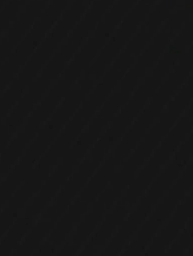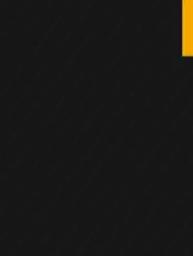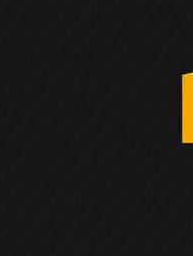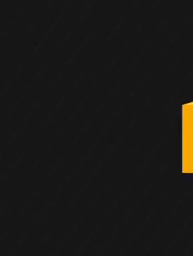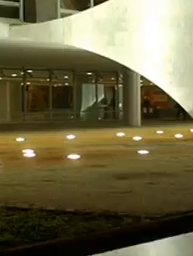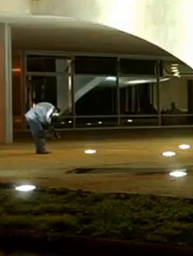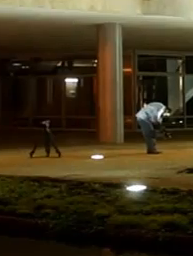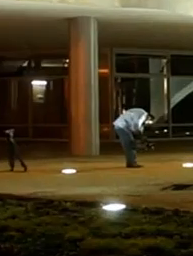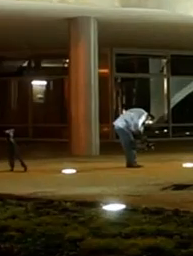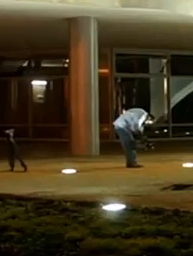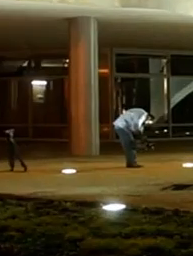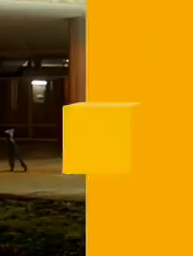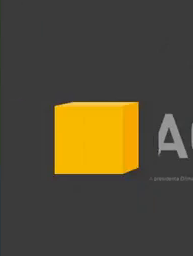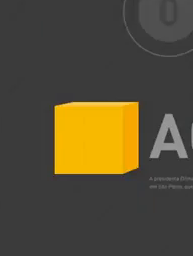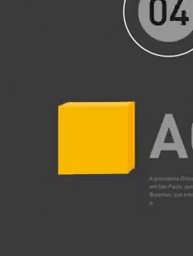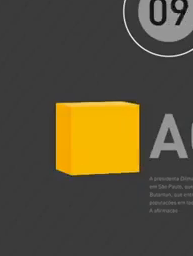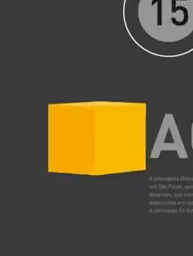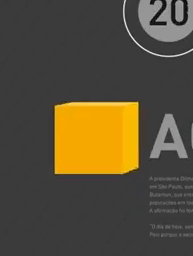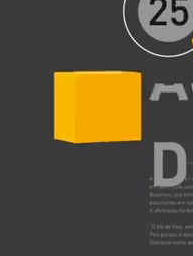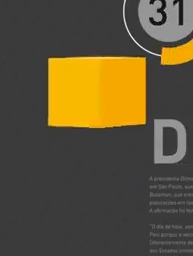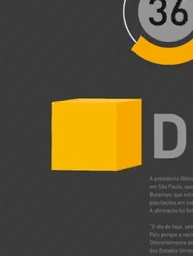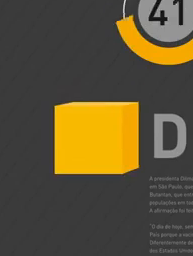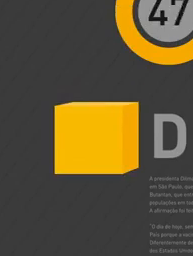produzir s